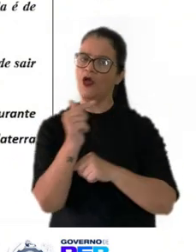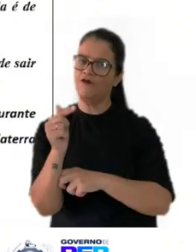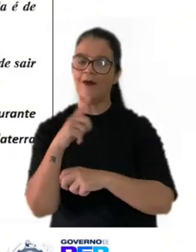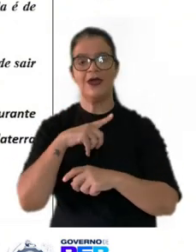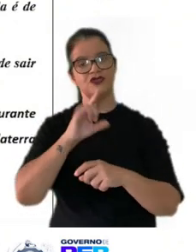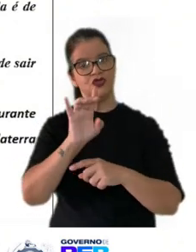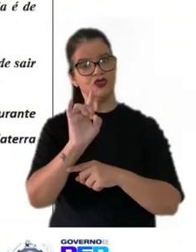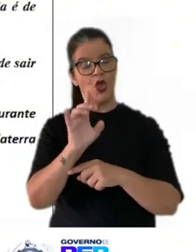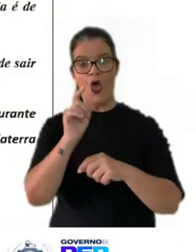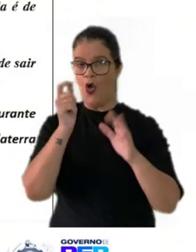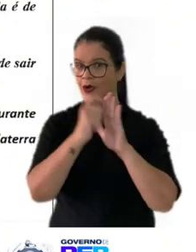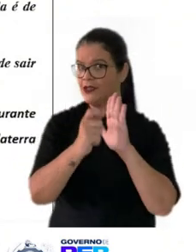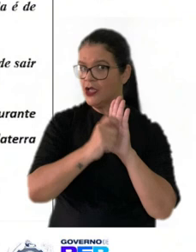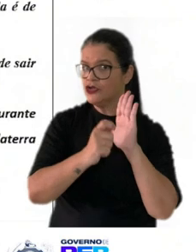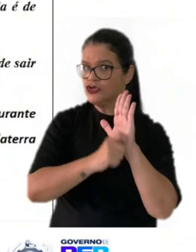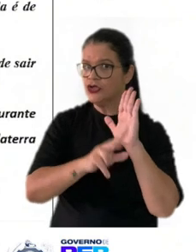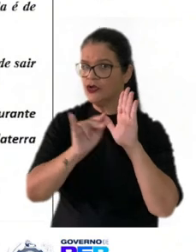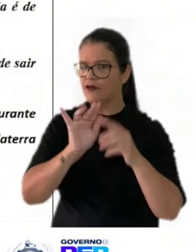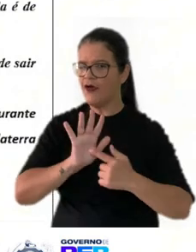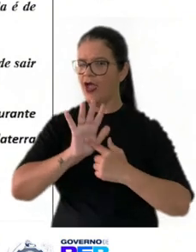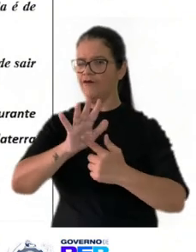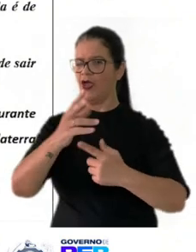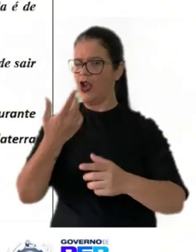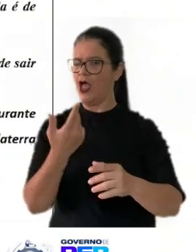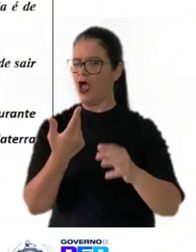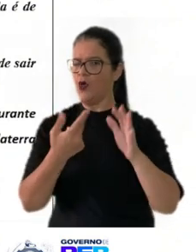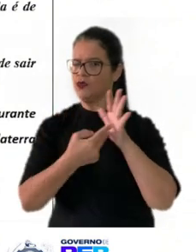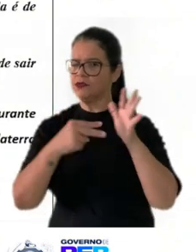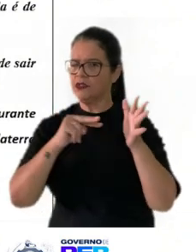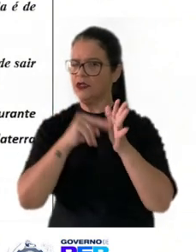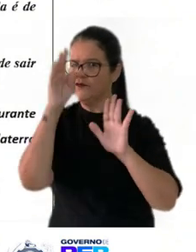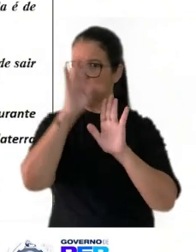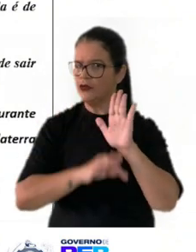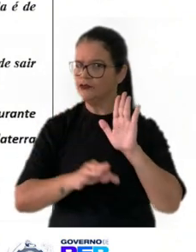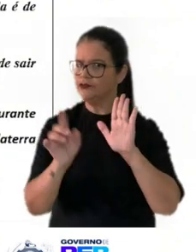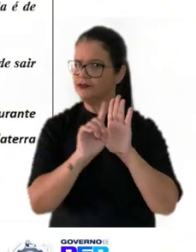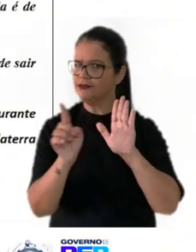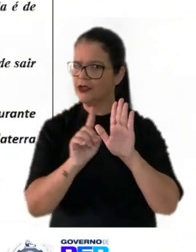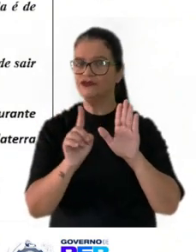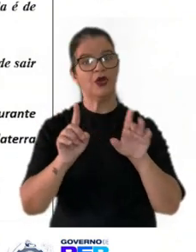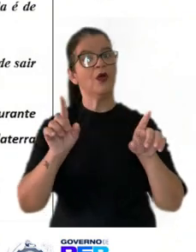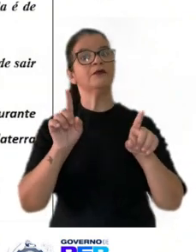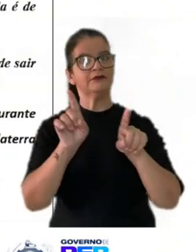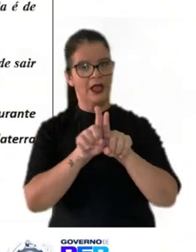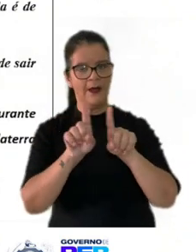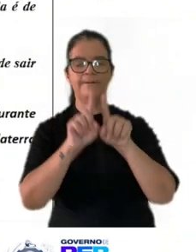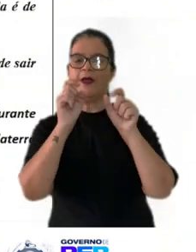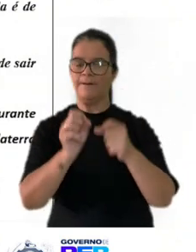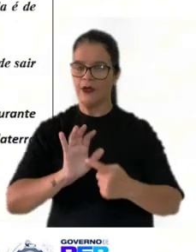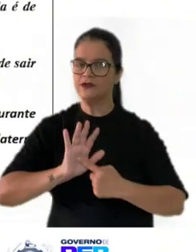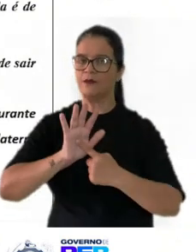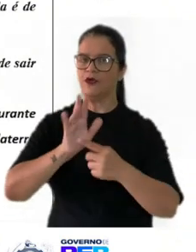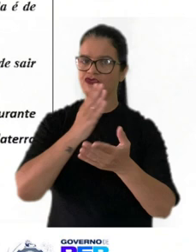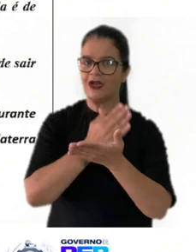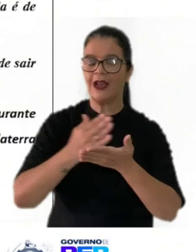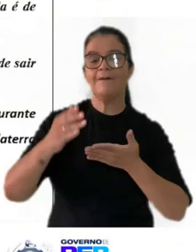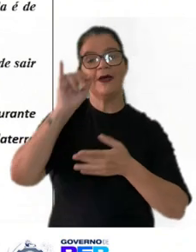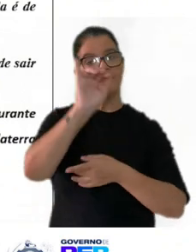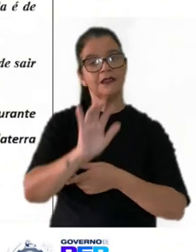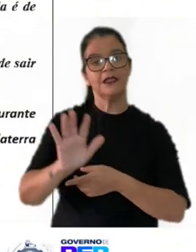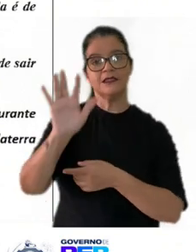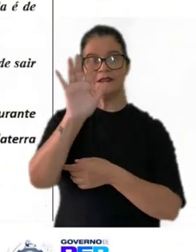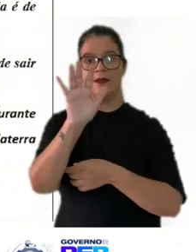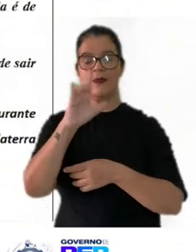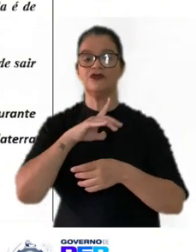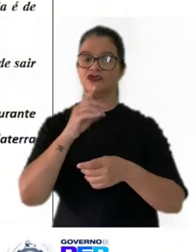escrito que vai revelar esse significado do texto também pode ser revelado a partir das imagens que